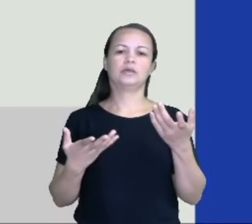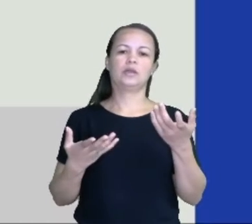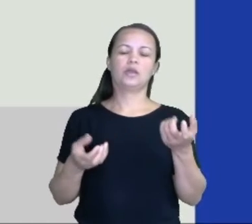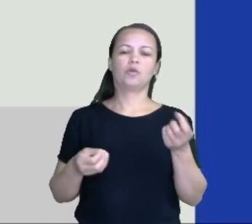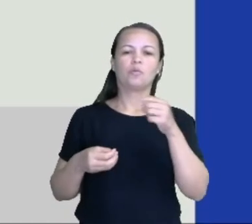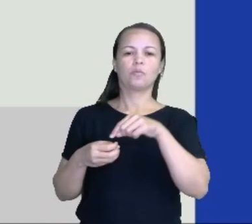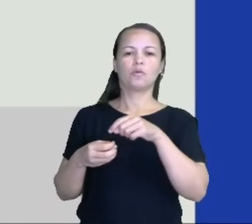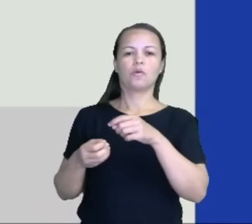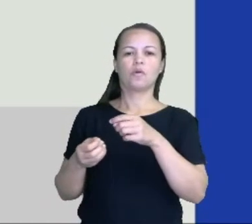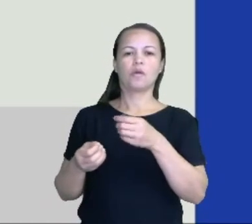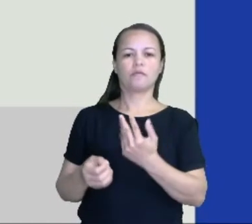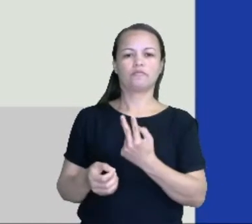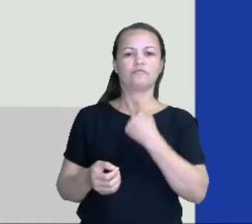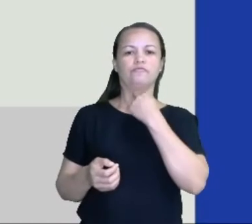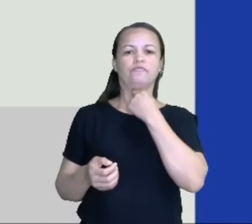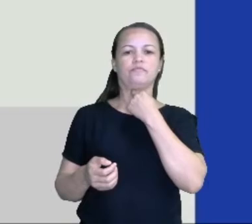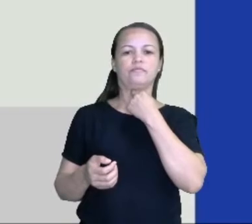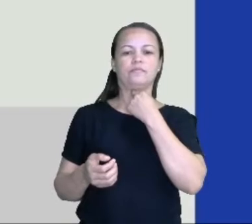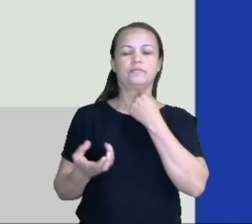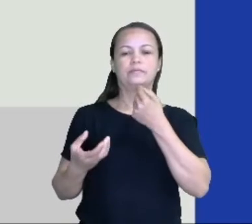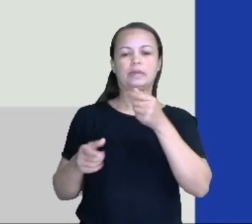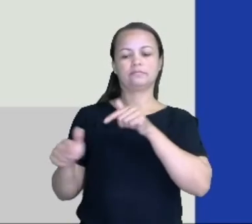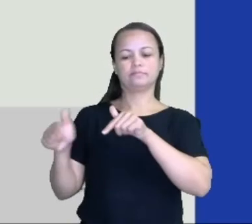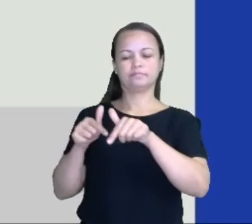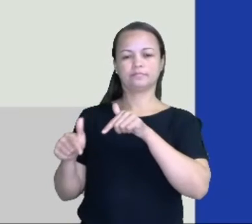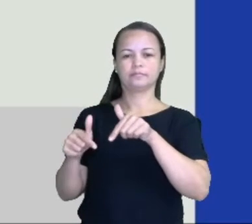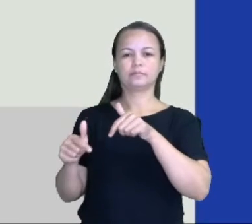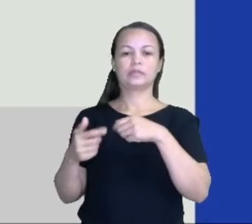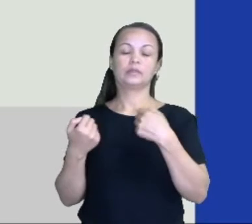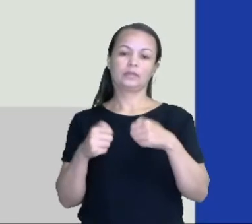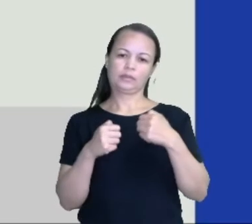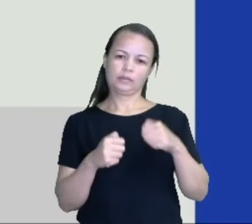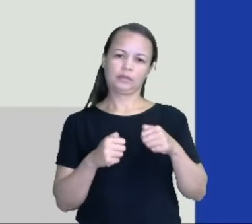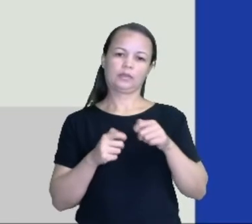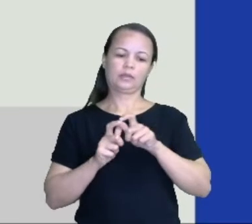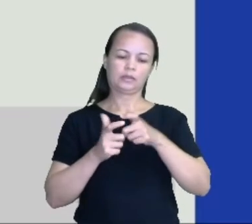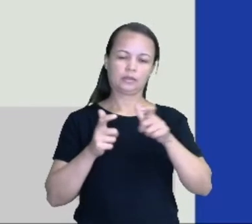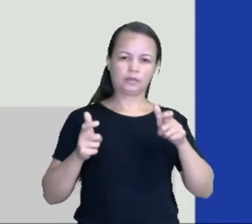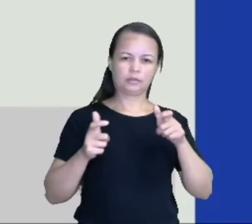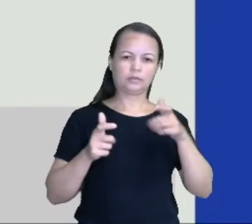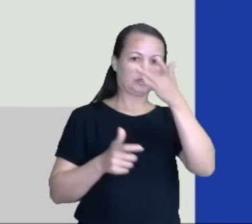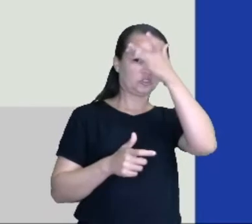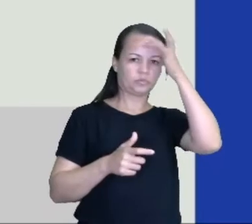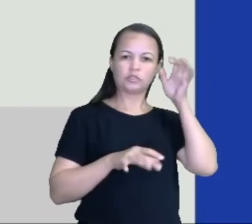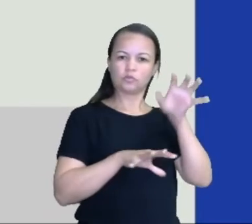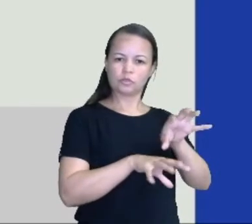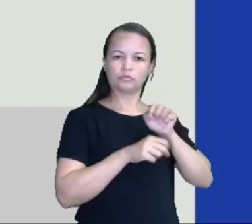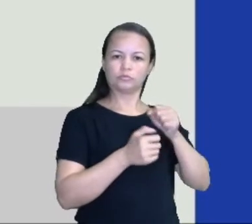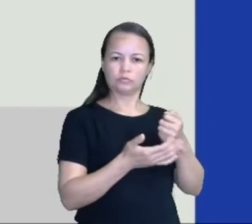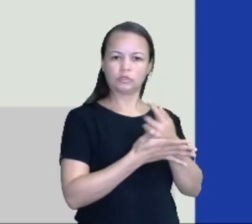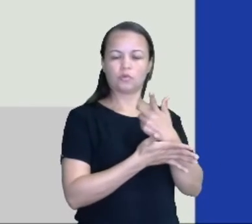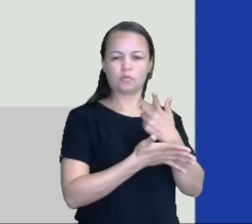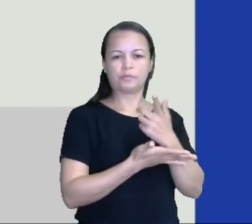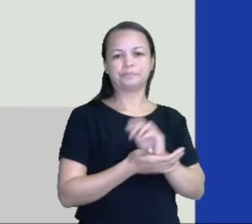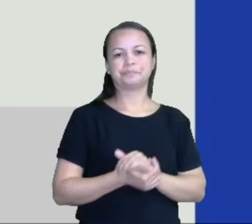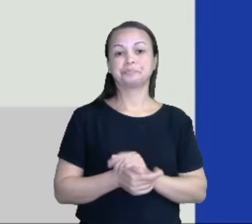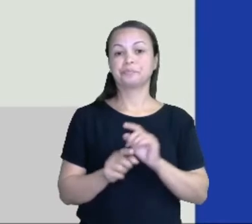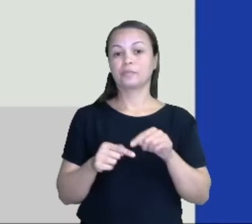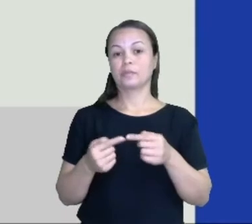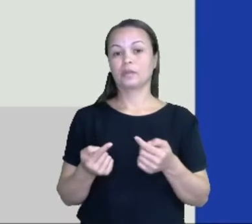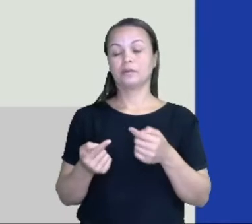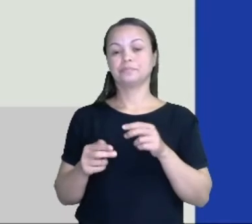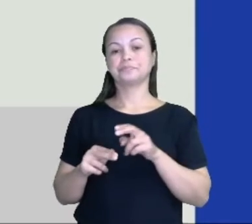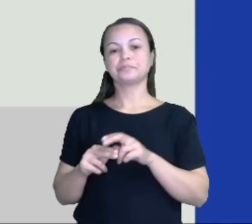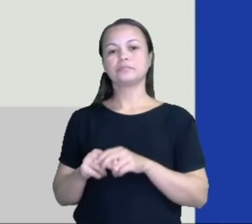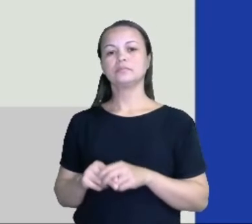emprego, porque ele precisa atender a demanda do consumidor. Porém, no desemprego